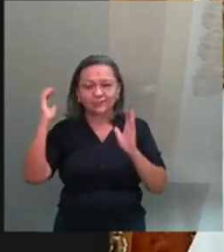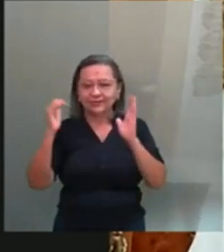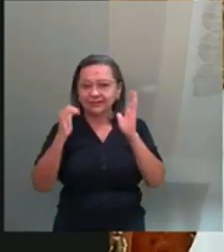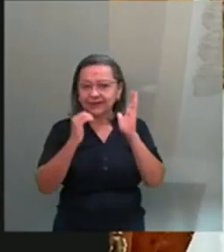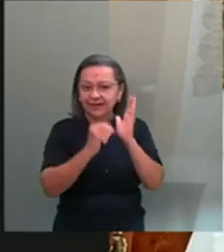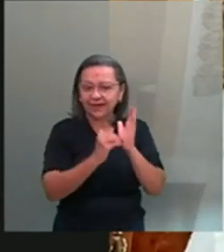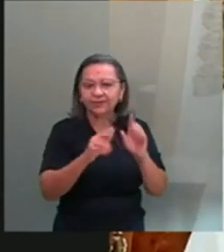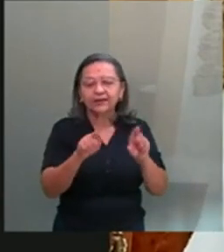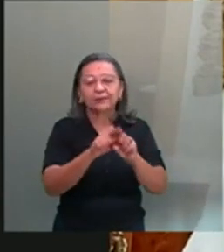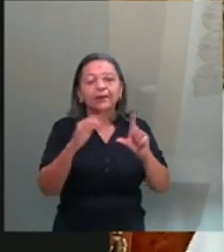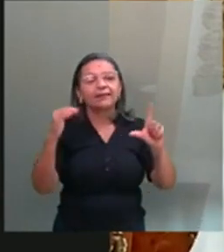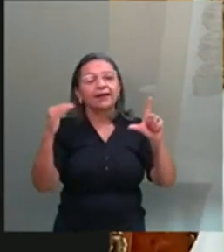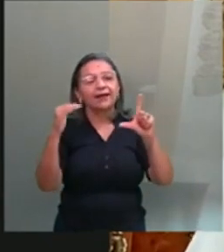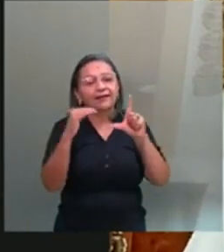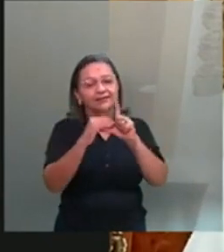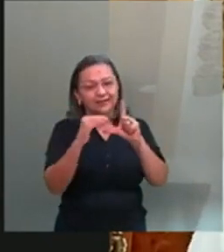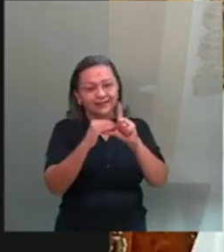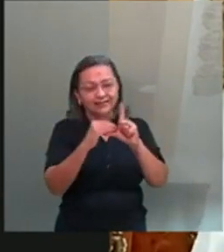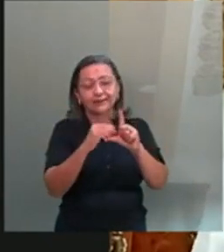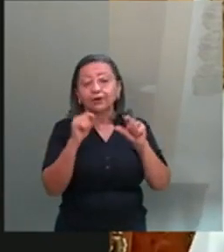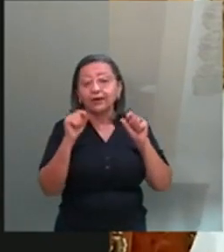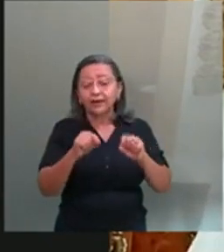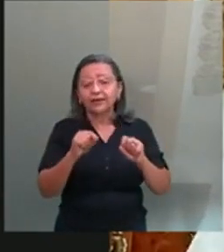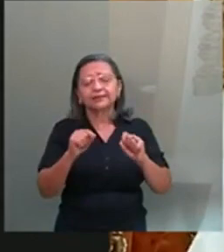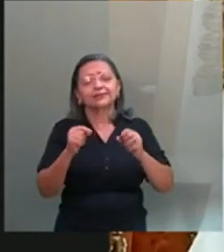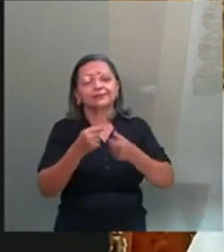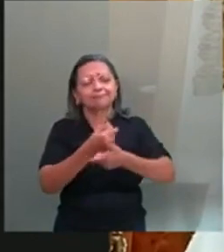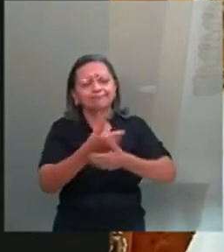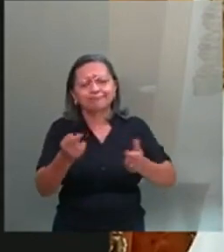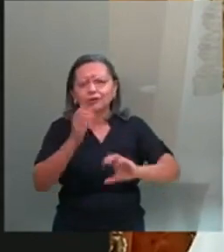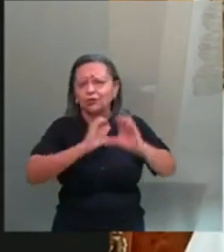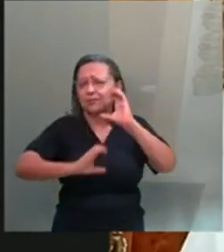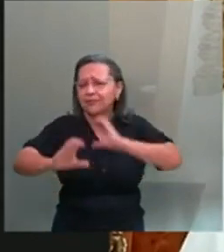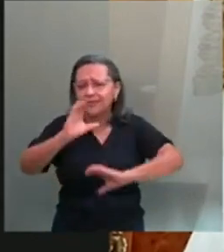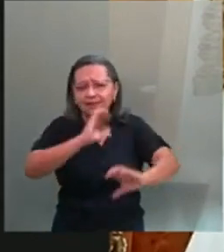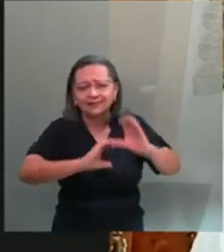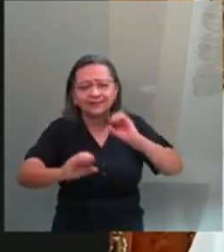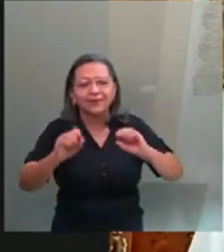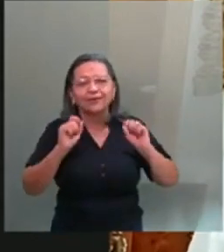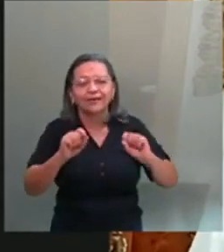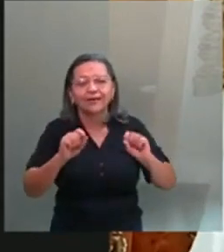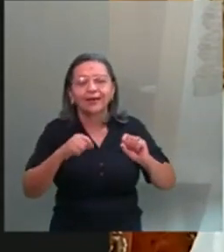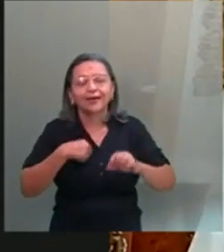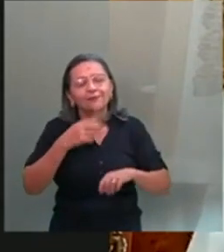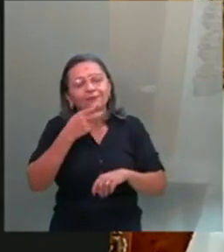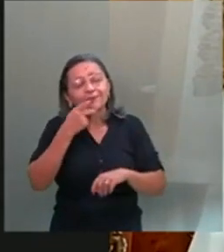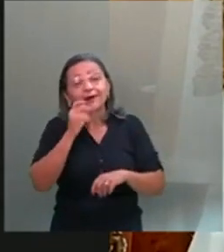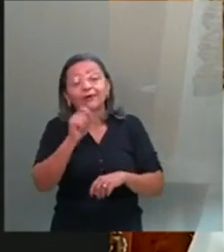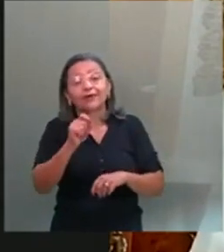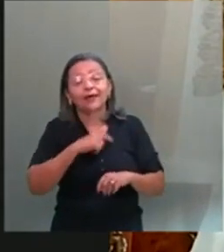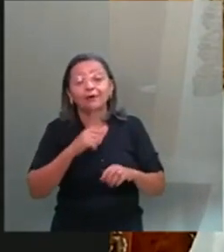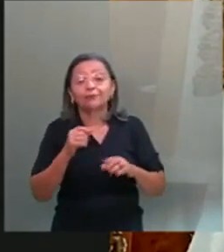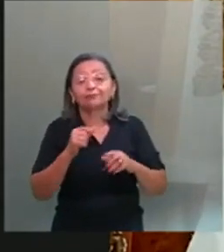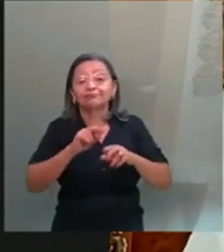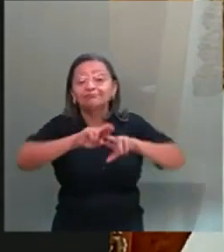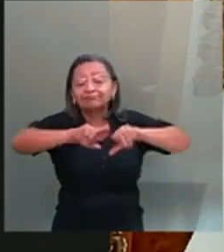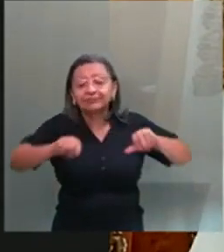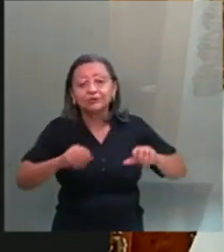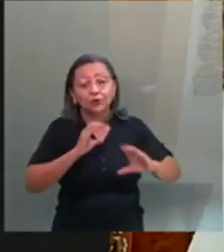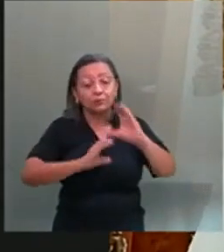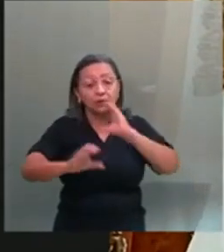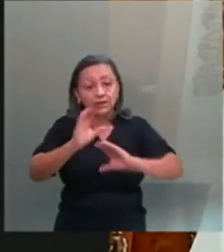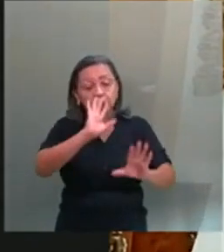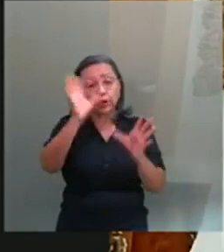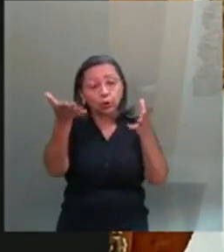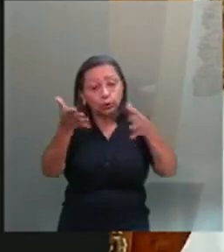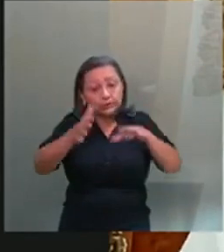e da Agência Senado. Esse instrumento de comunicação, que eu chamo de um instrumento de comunicação invisível,